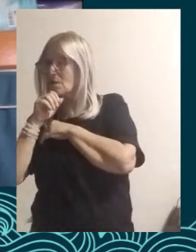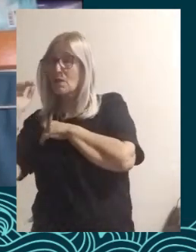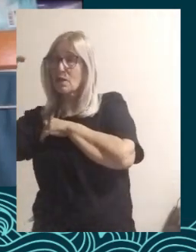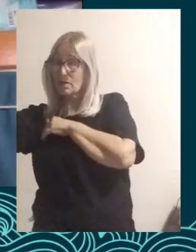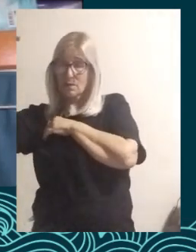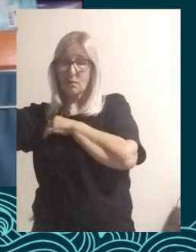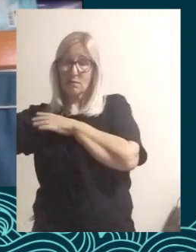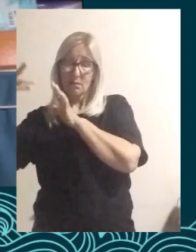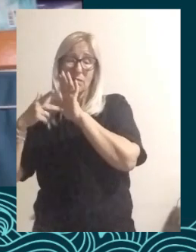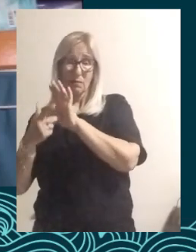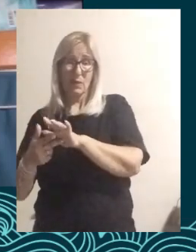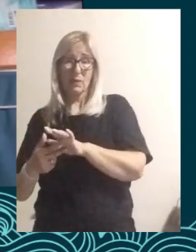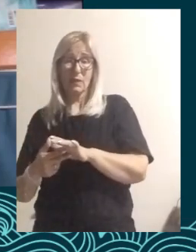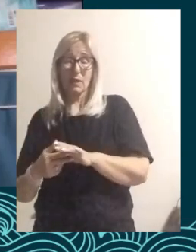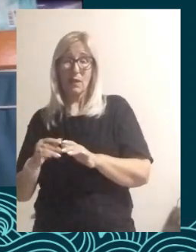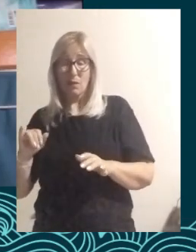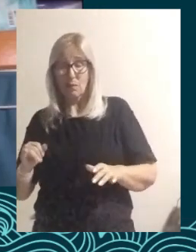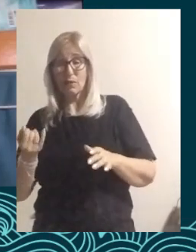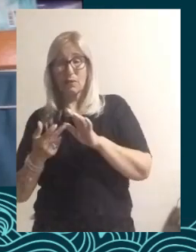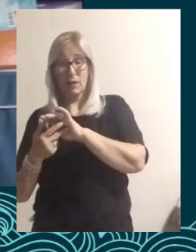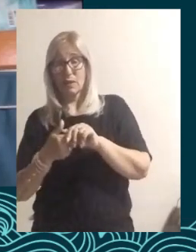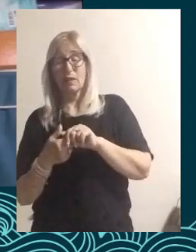ou crianças ou pessoas mais velhas.